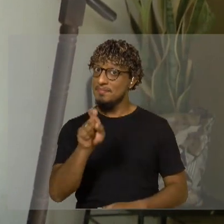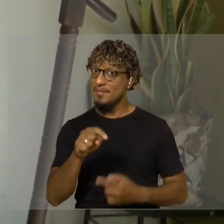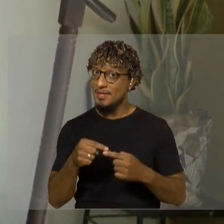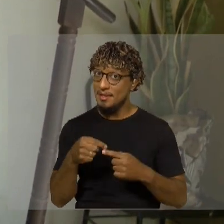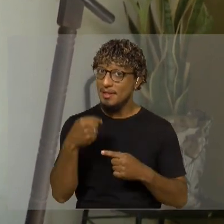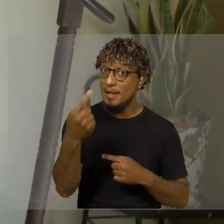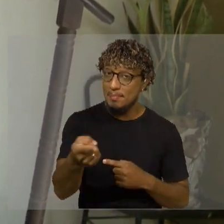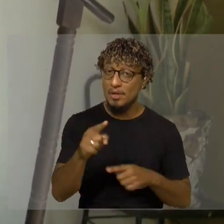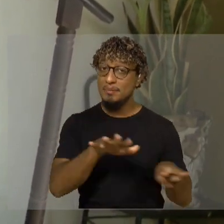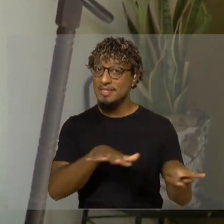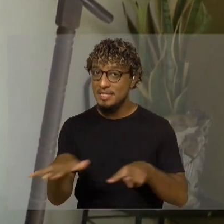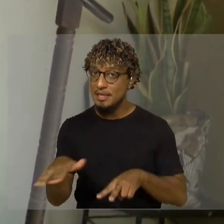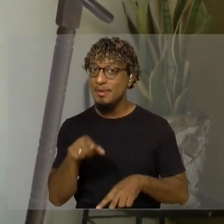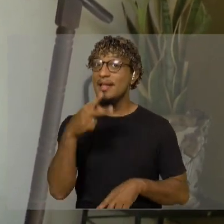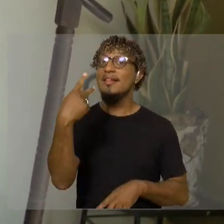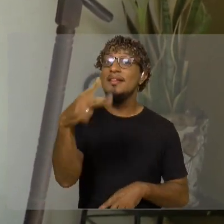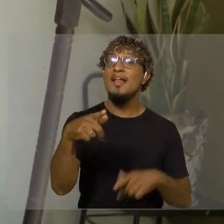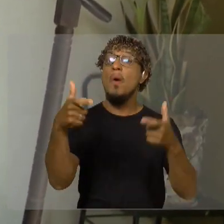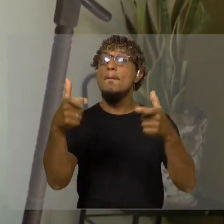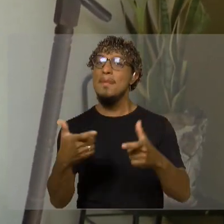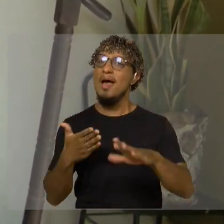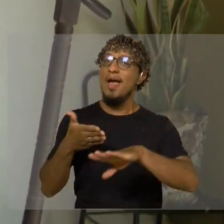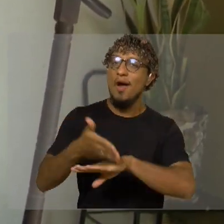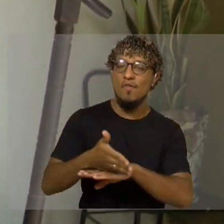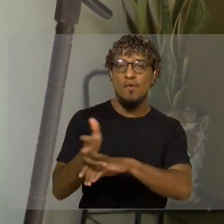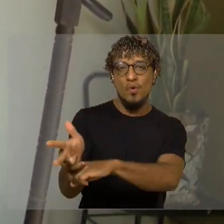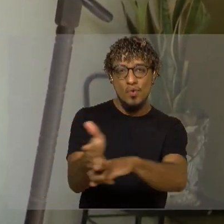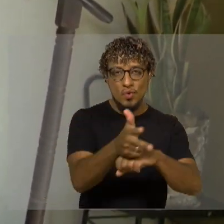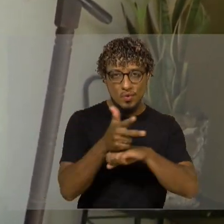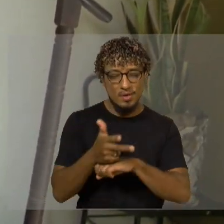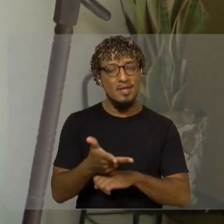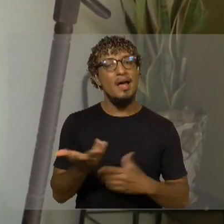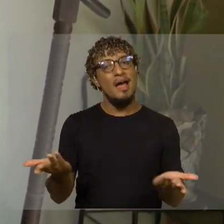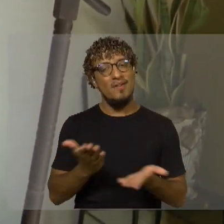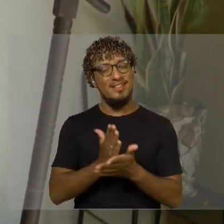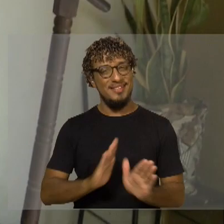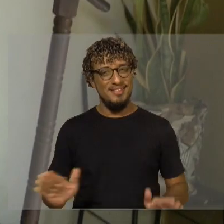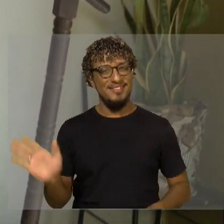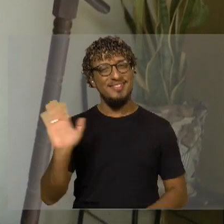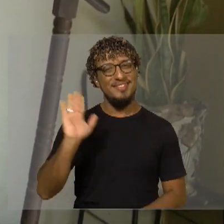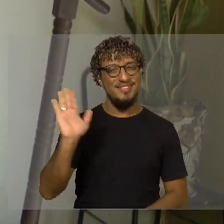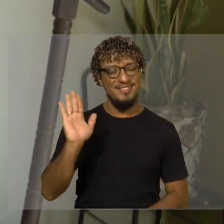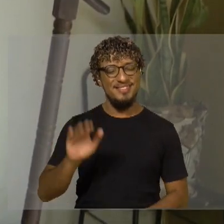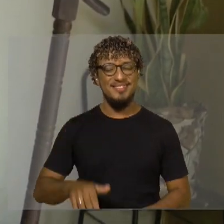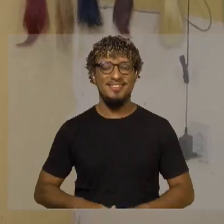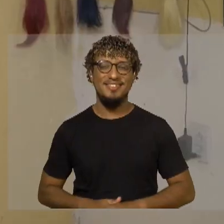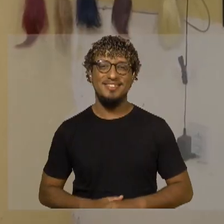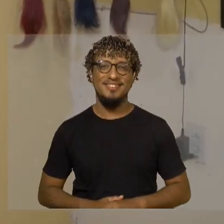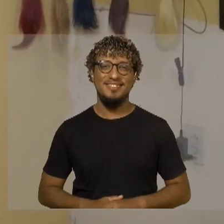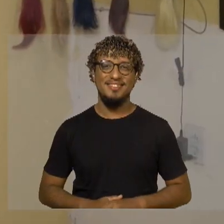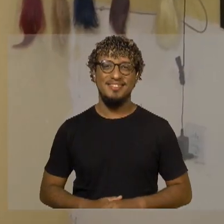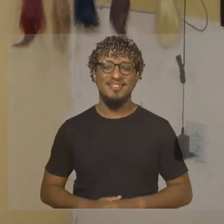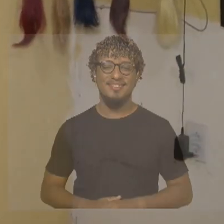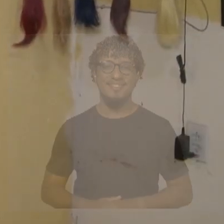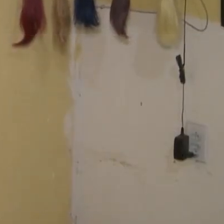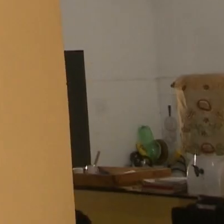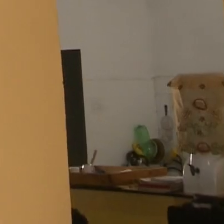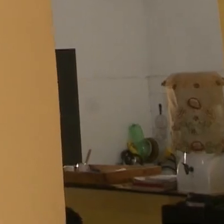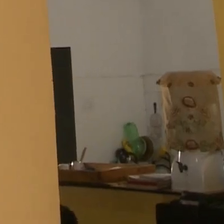projeto aí do seu bairro que aparece aqui na tela do Fala Comunidade. A gente fica por aqui. Até semana que vem.